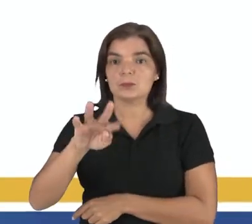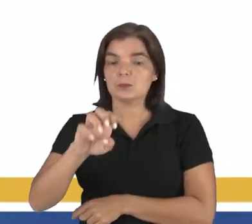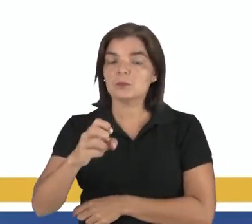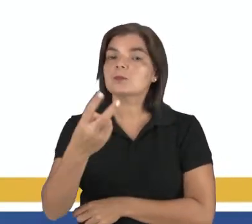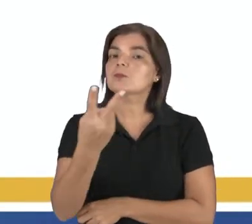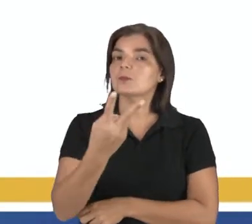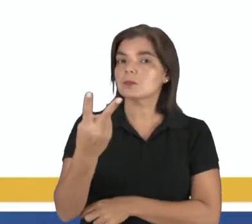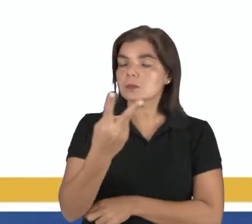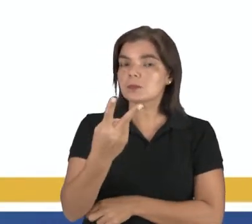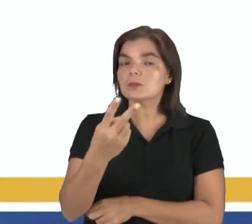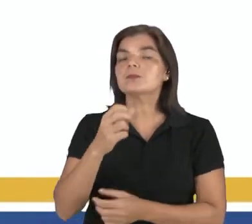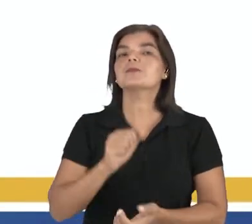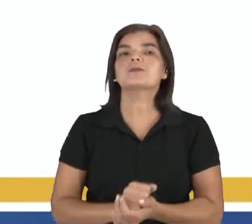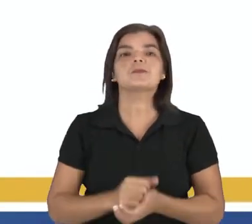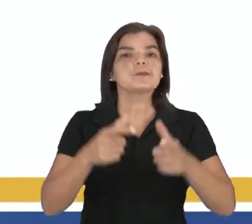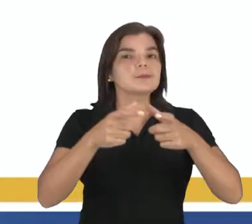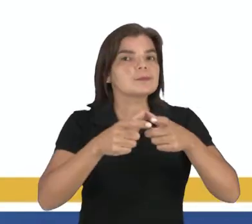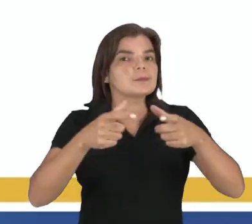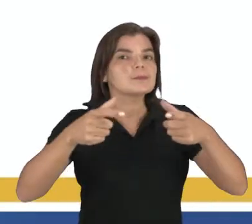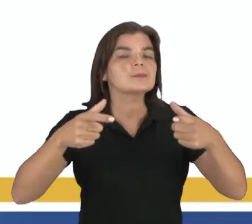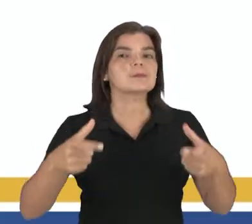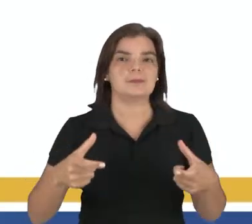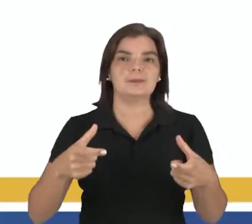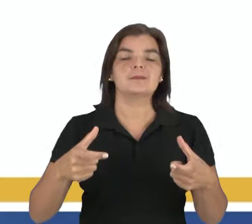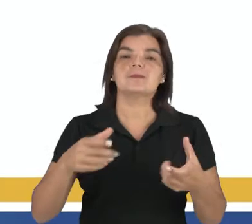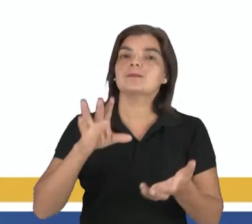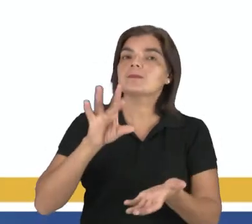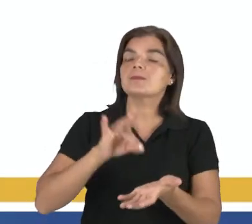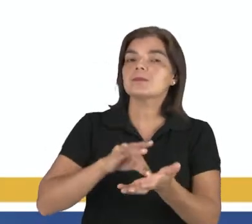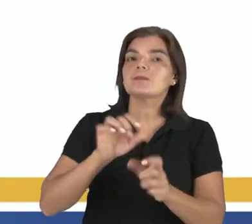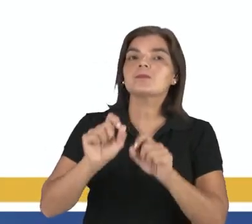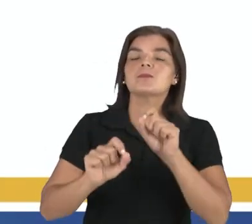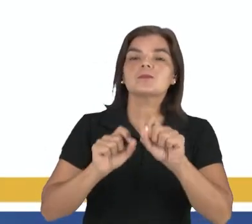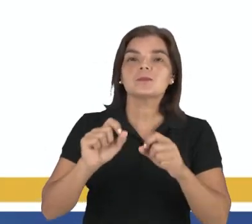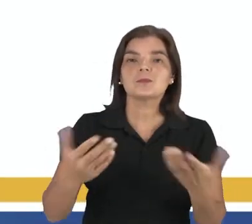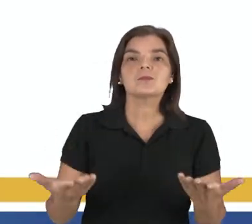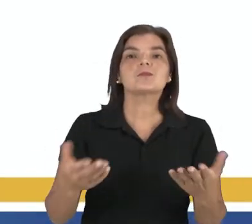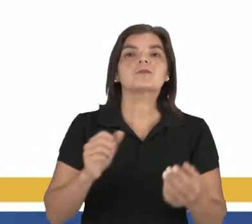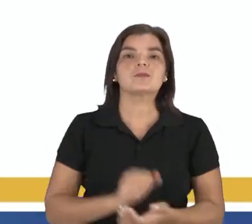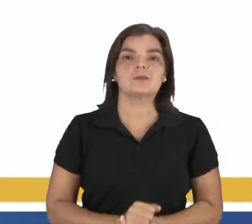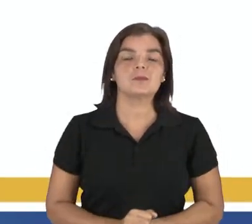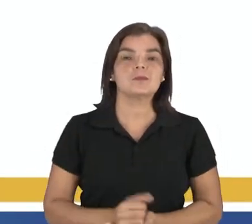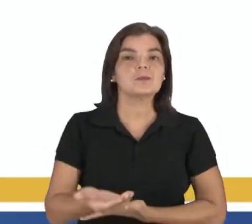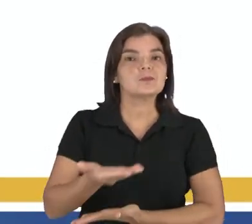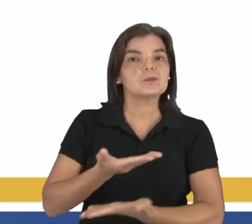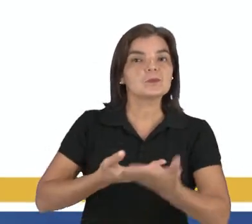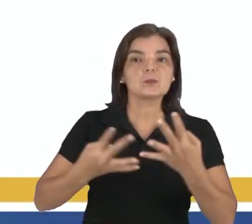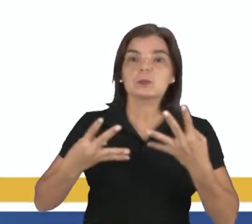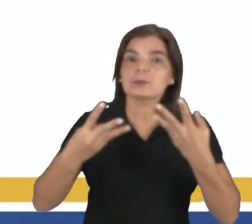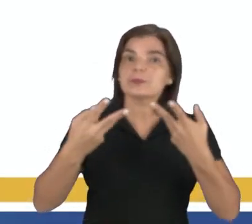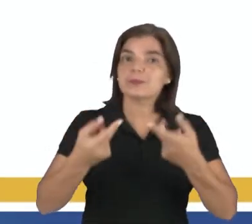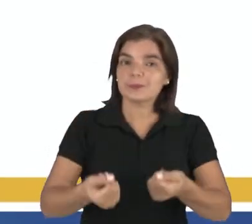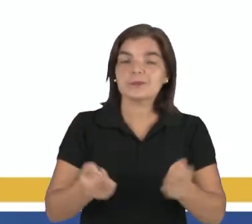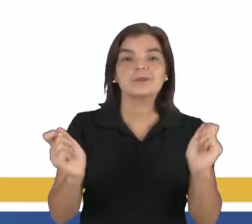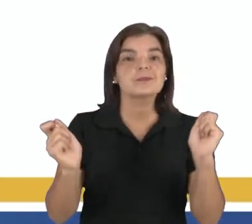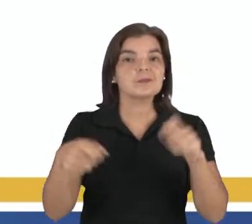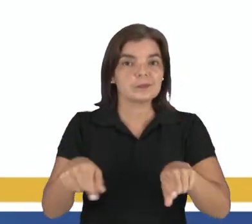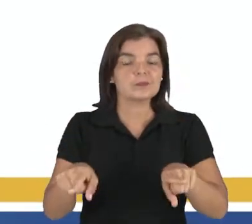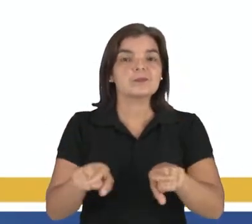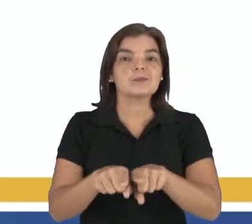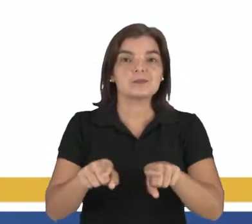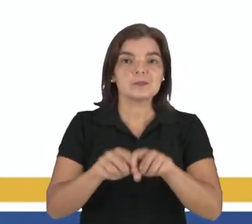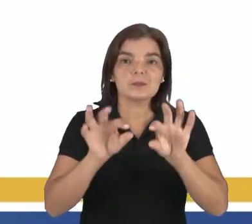elas. E quando nós falamos de grandeza, na verdade nós estamos falando em relação a tudo aquilo que nós